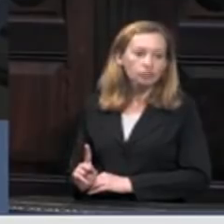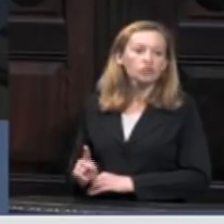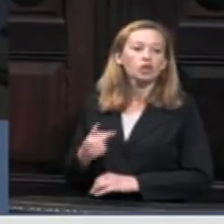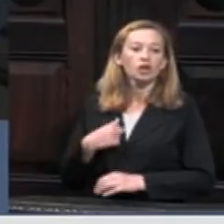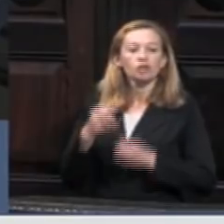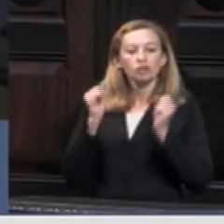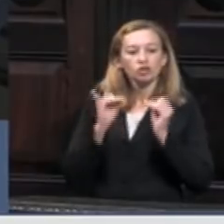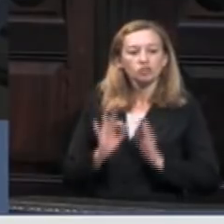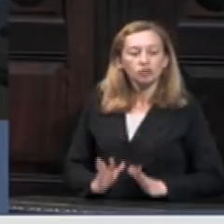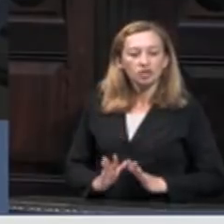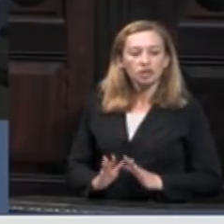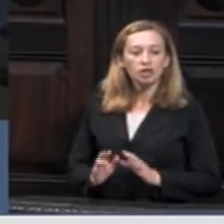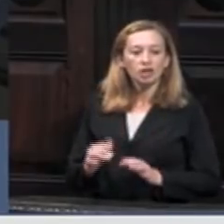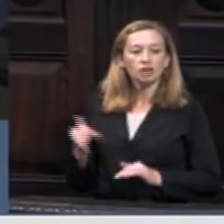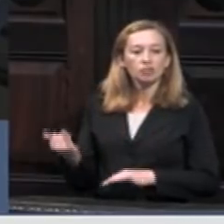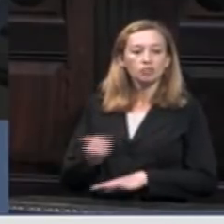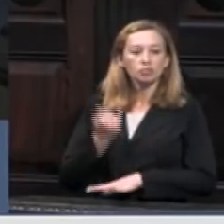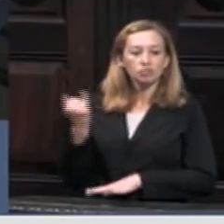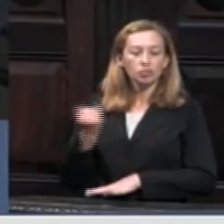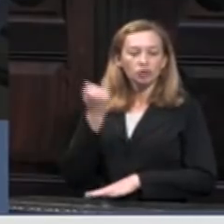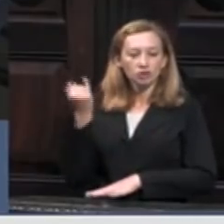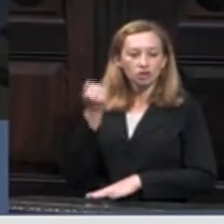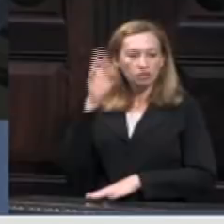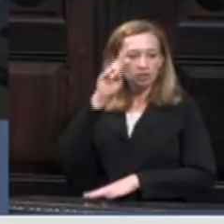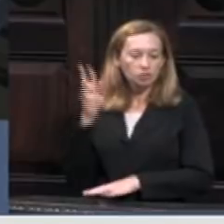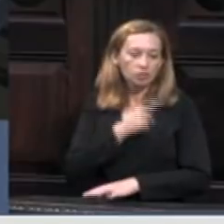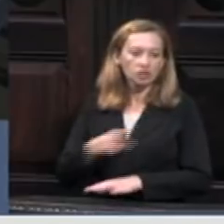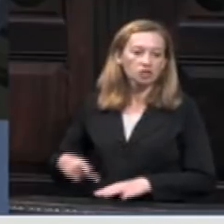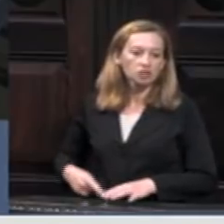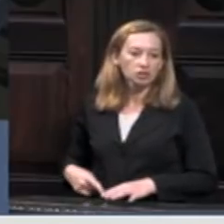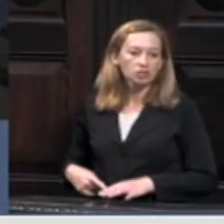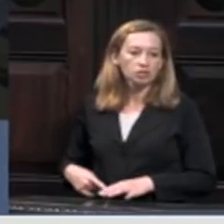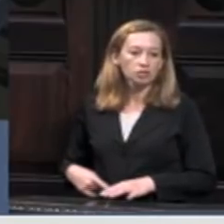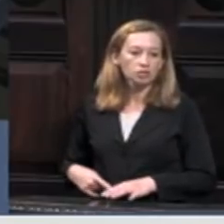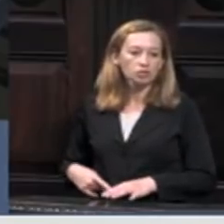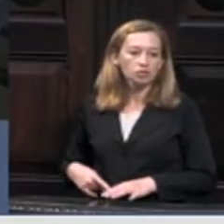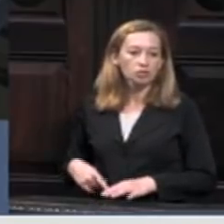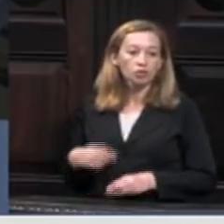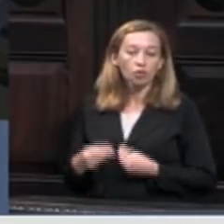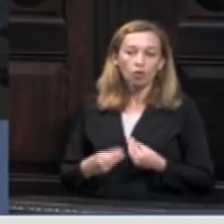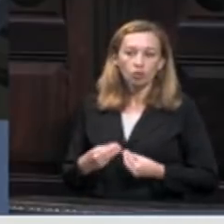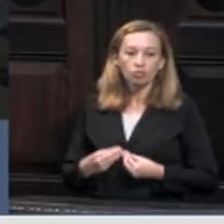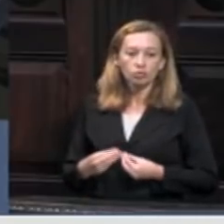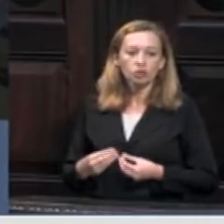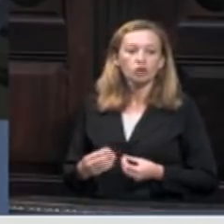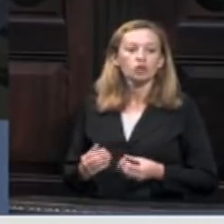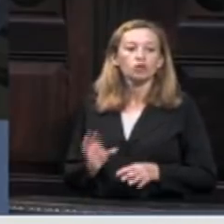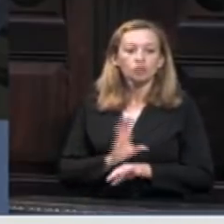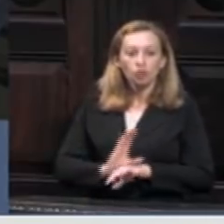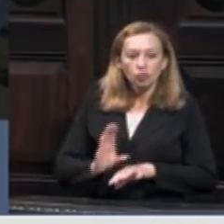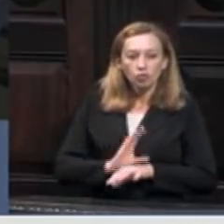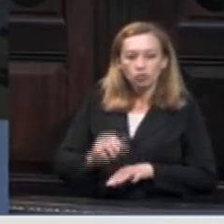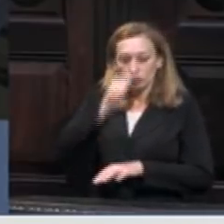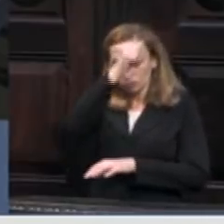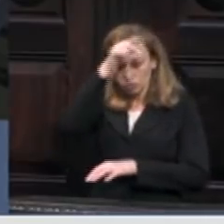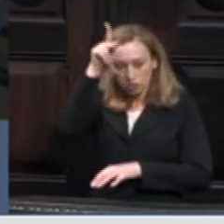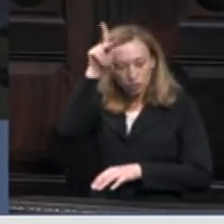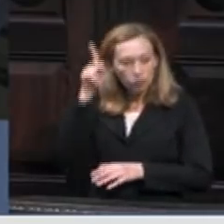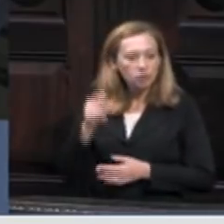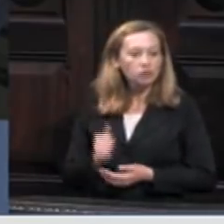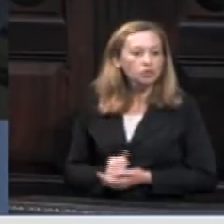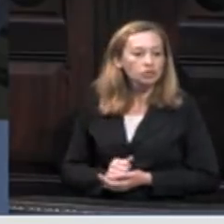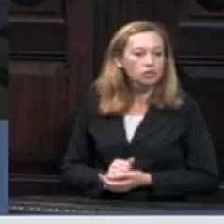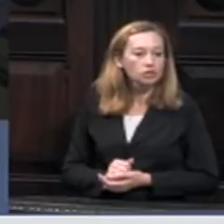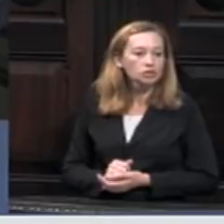esse ponto é importante, senhor presidente. Não é possível que os concursos públicos de docentes e